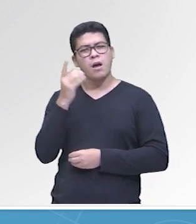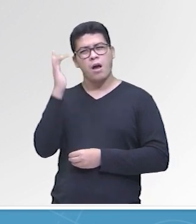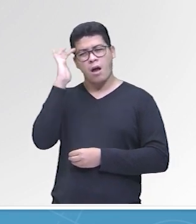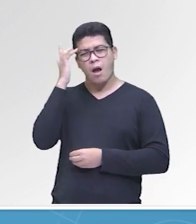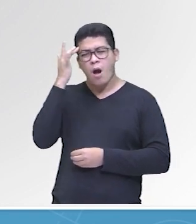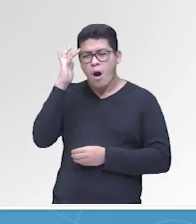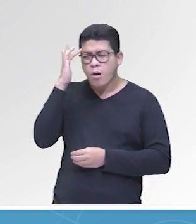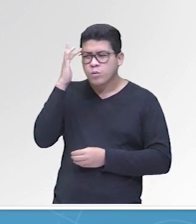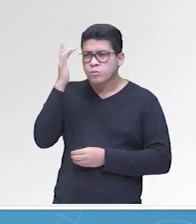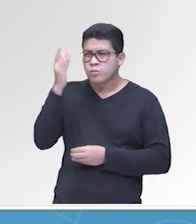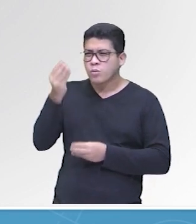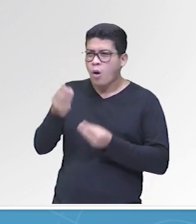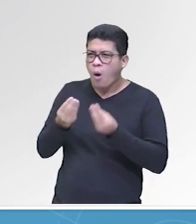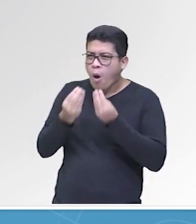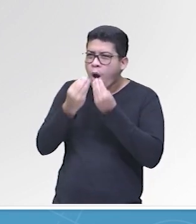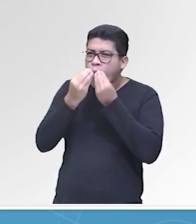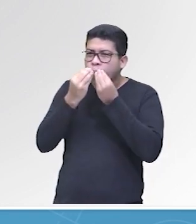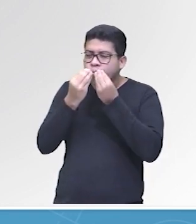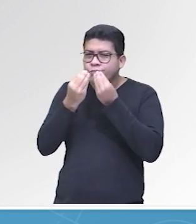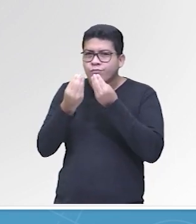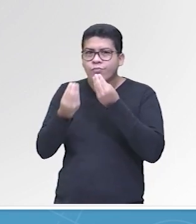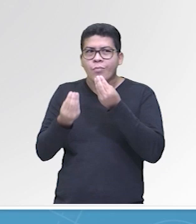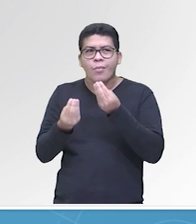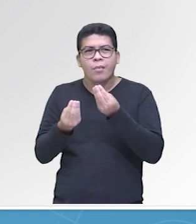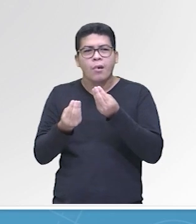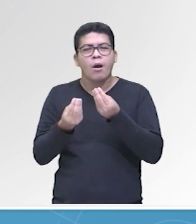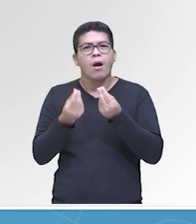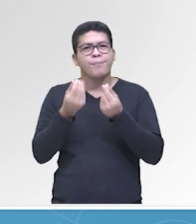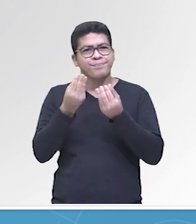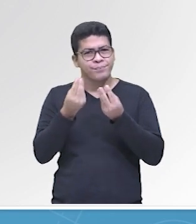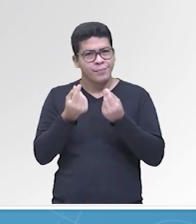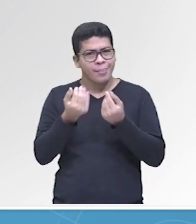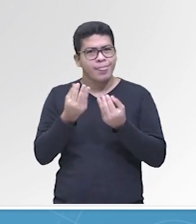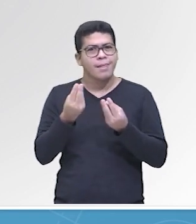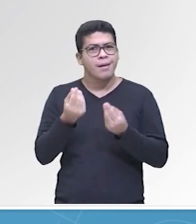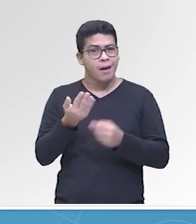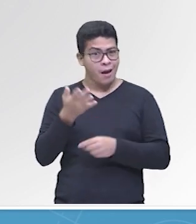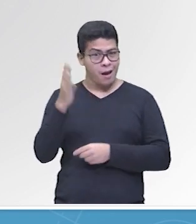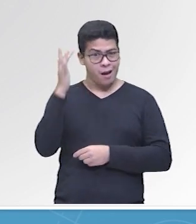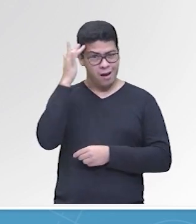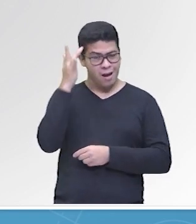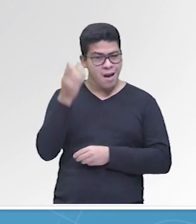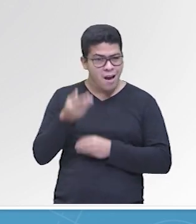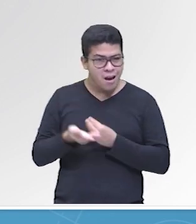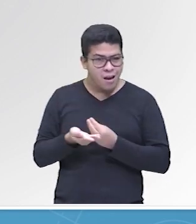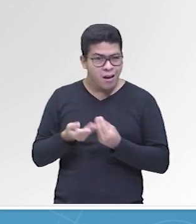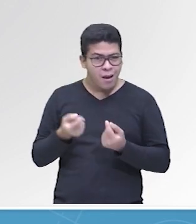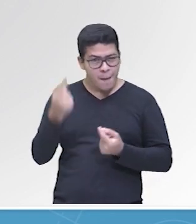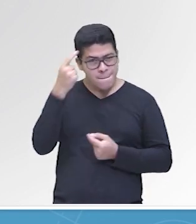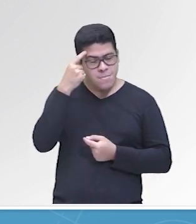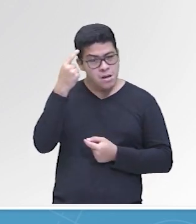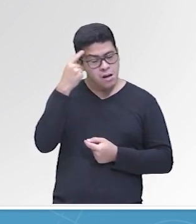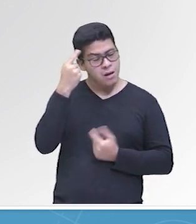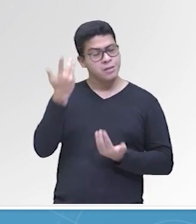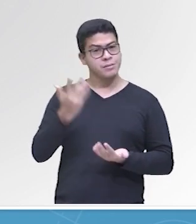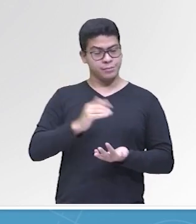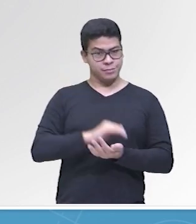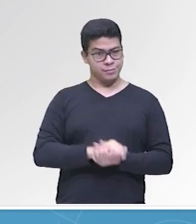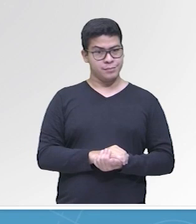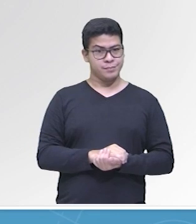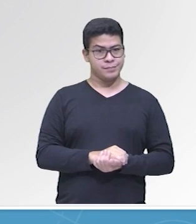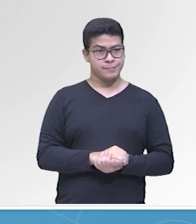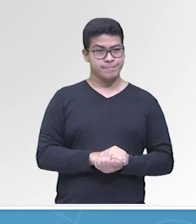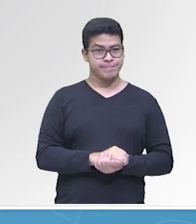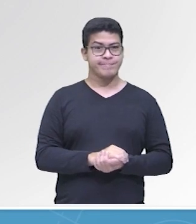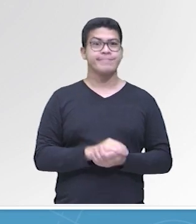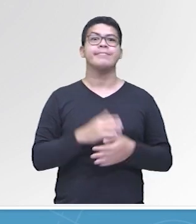algum alimento, já consumiu alguma coisa que as bactérias tenham participado desse produto?